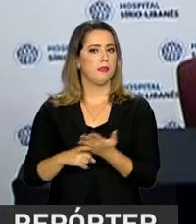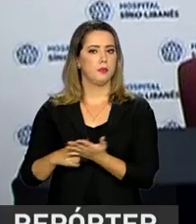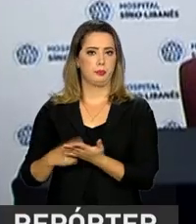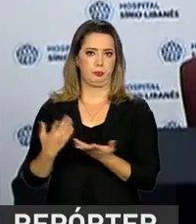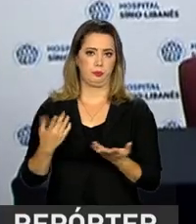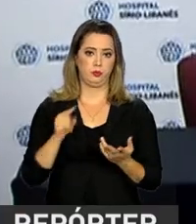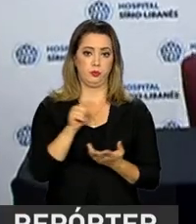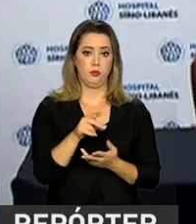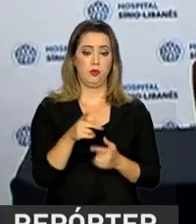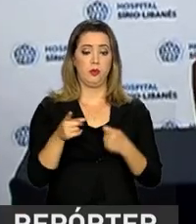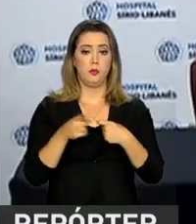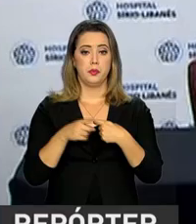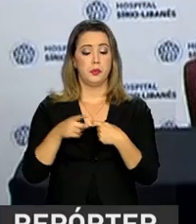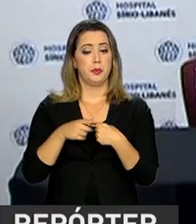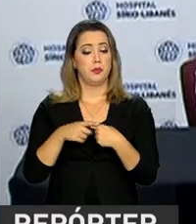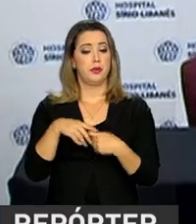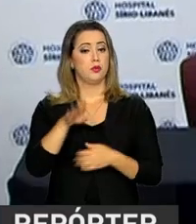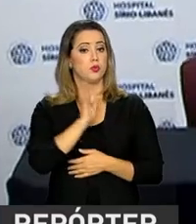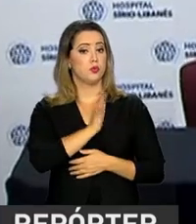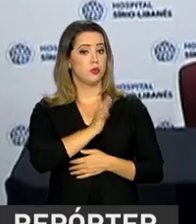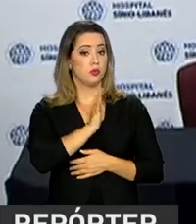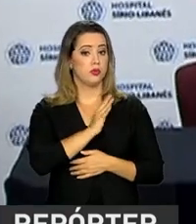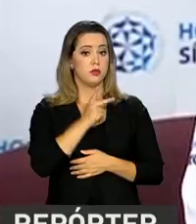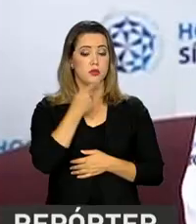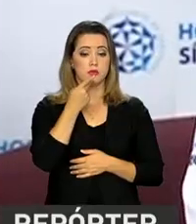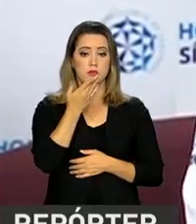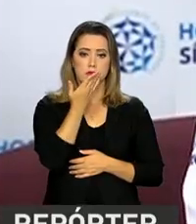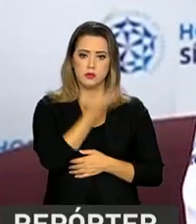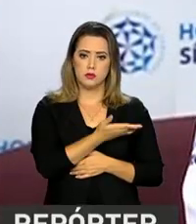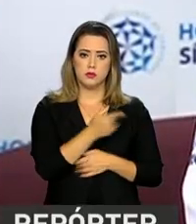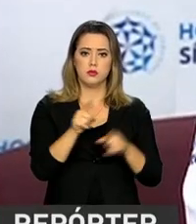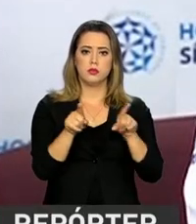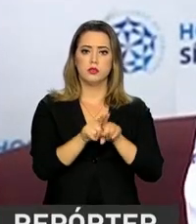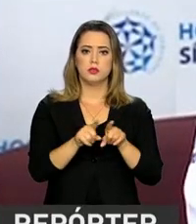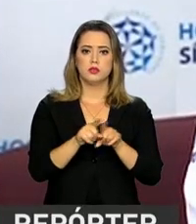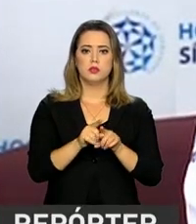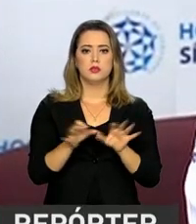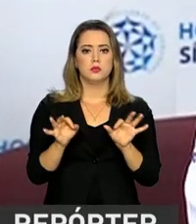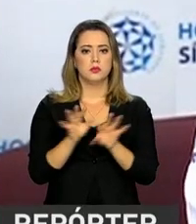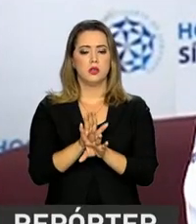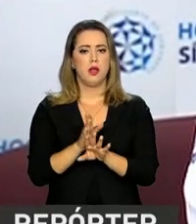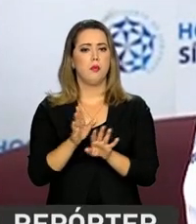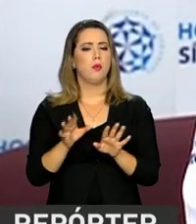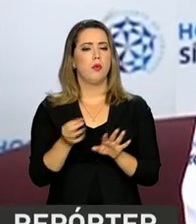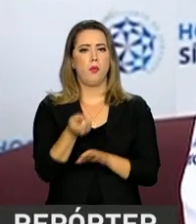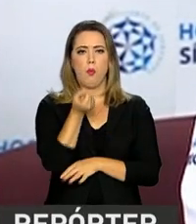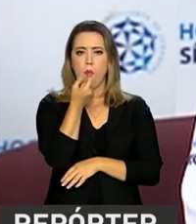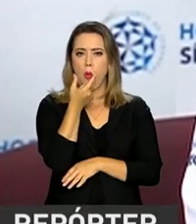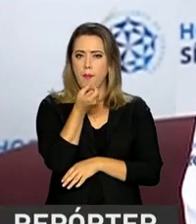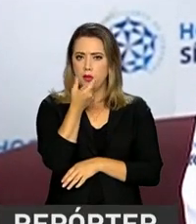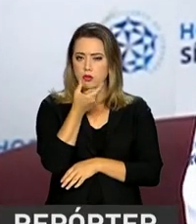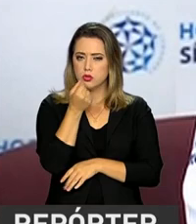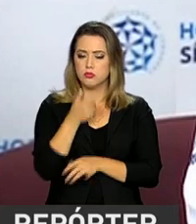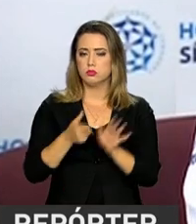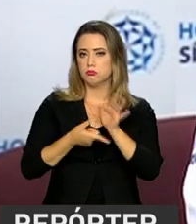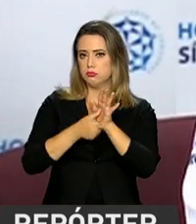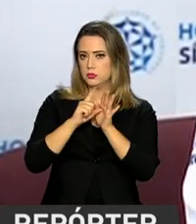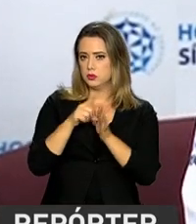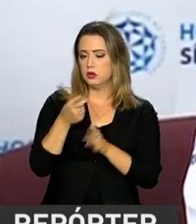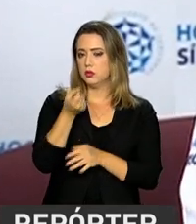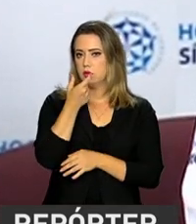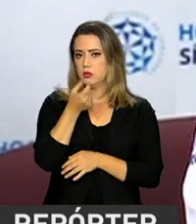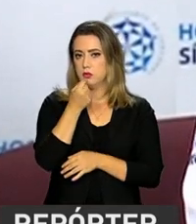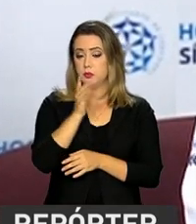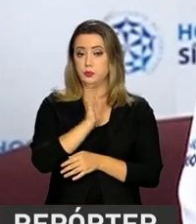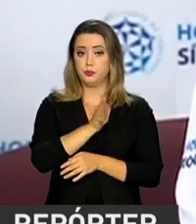o médico particular do presidente cardiologista roberto kalil filho e informou também que interrompeu temporariamente esse tratamento que o presidente vinha